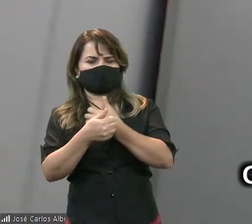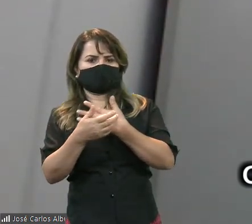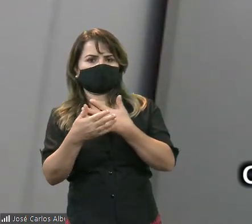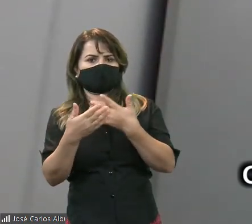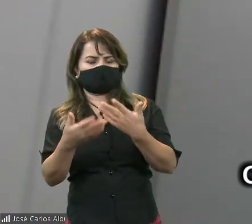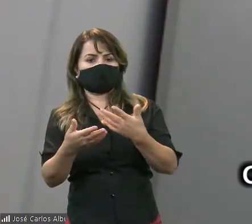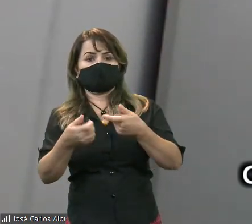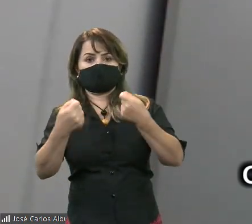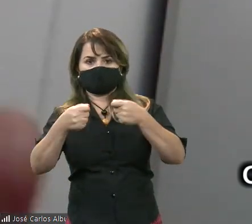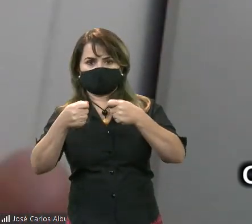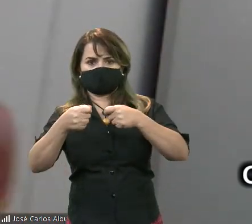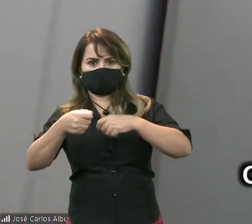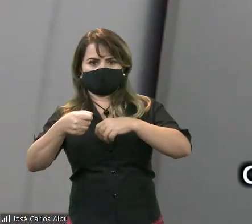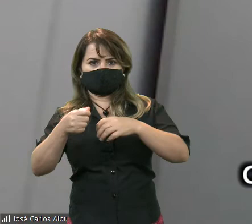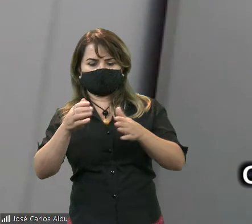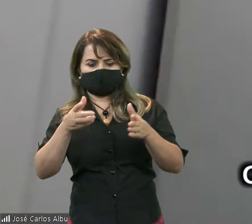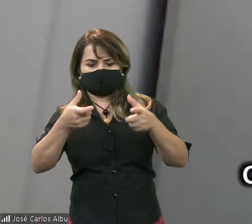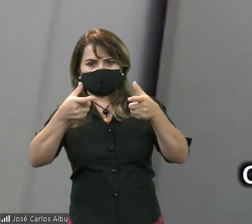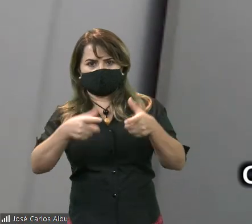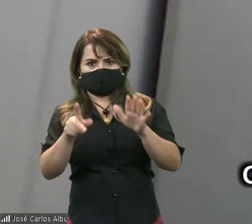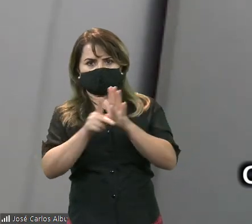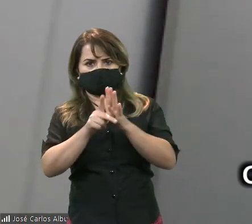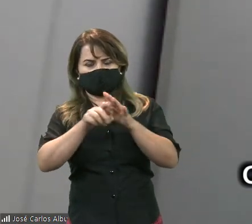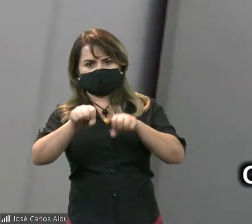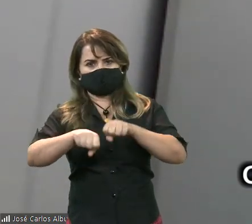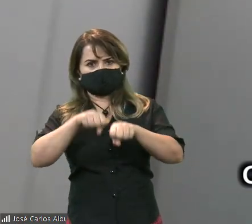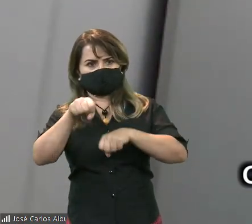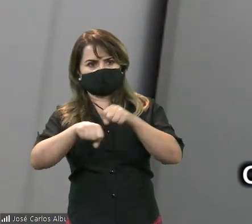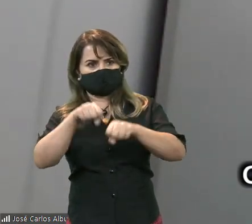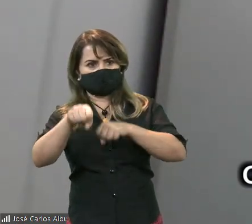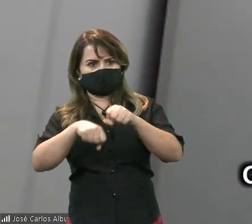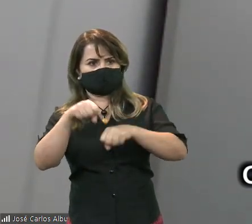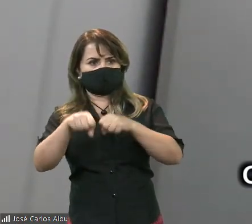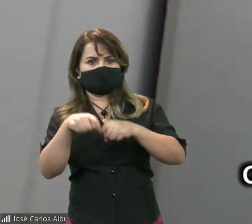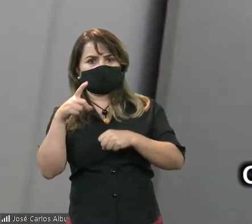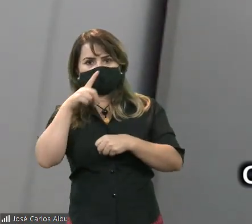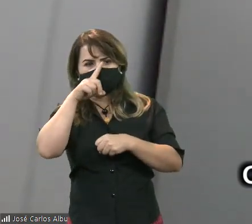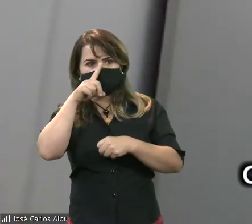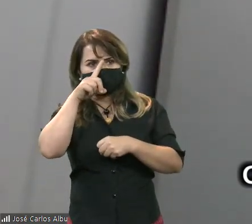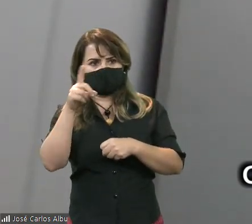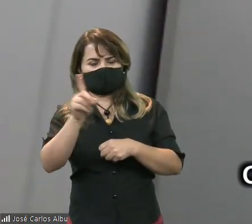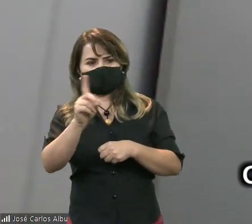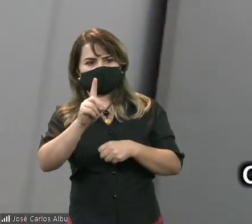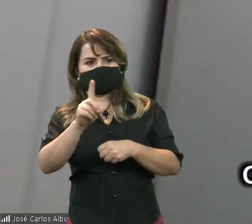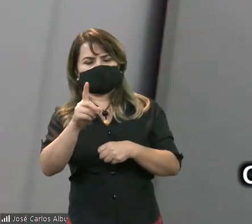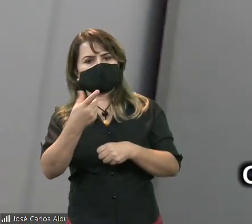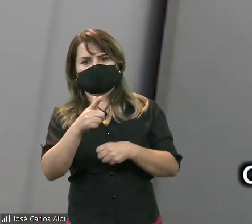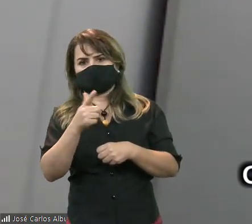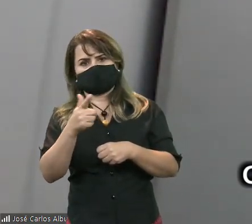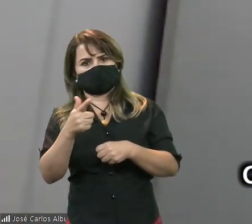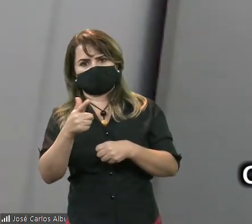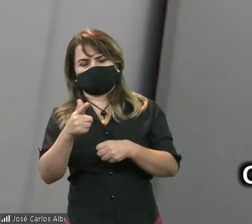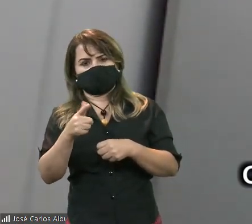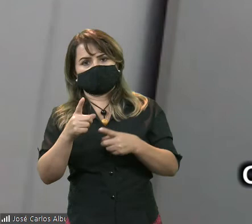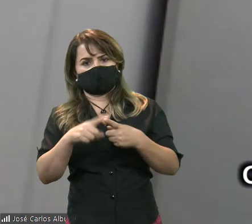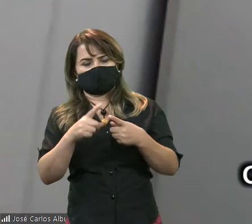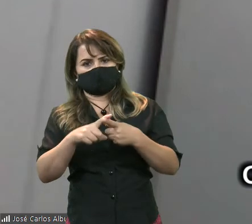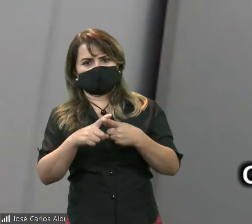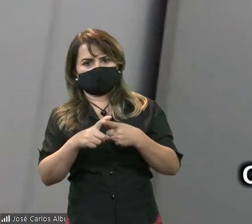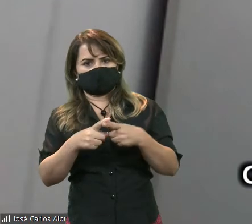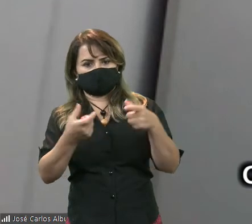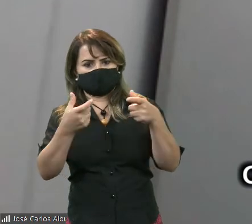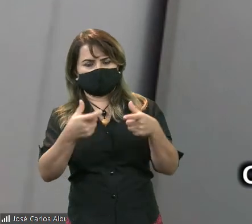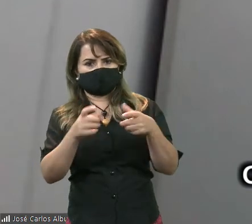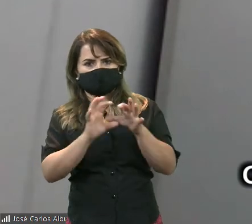de uma forma que as pessoas não vão correr o risco de serem atropeladas. É menos trânsito de veículos. Nós